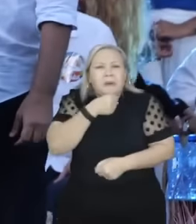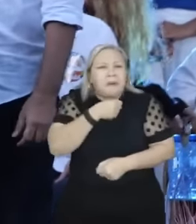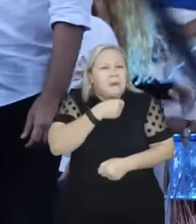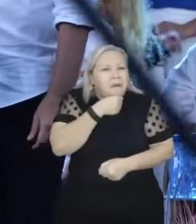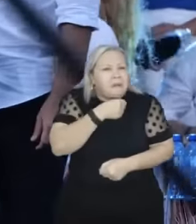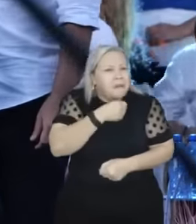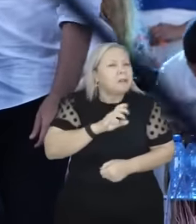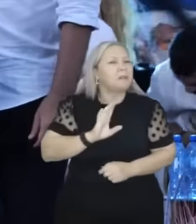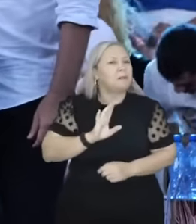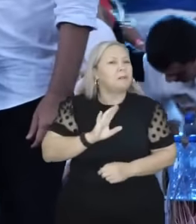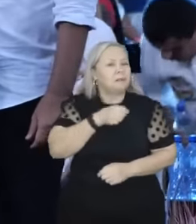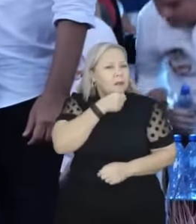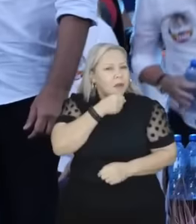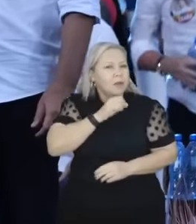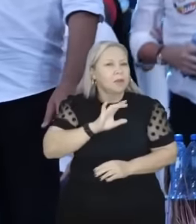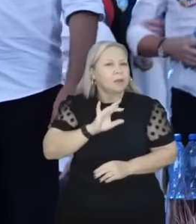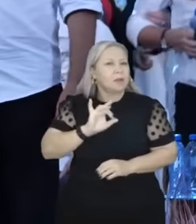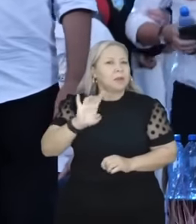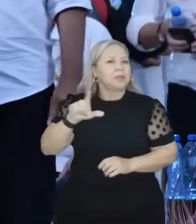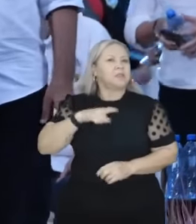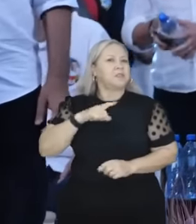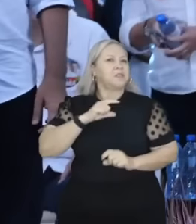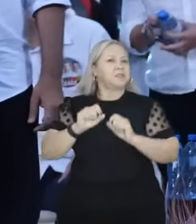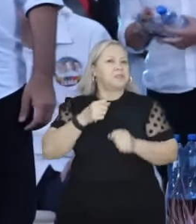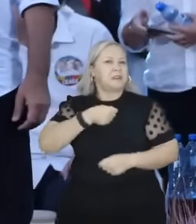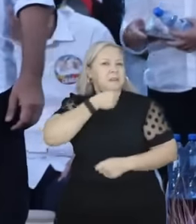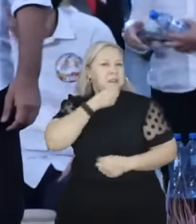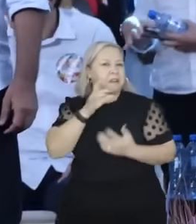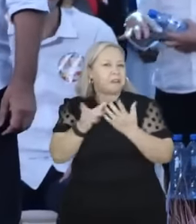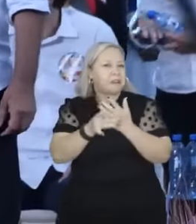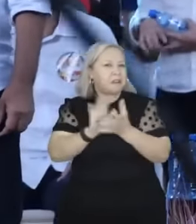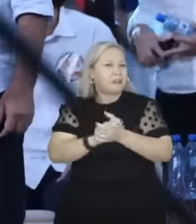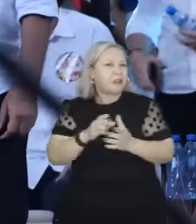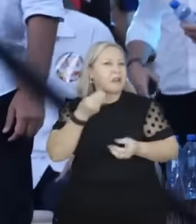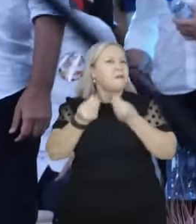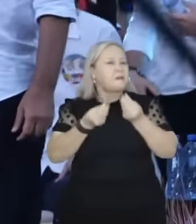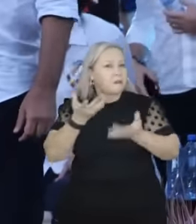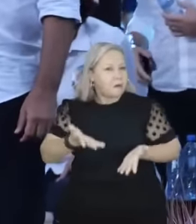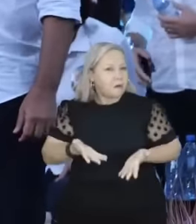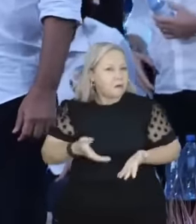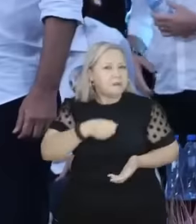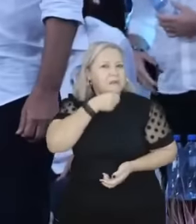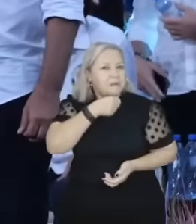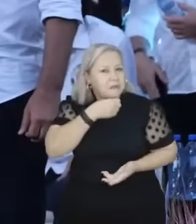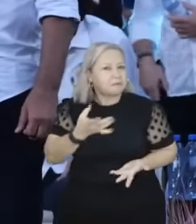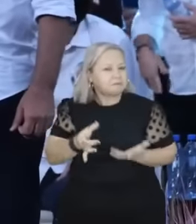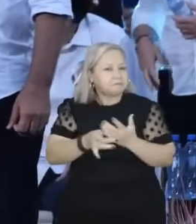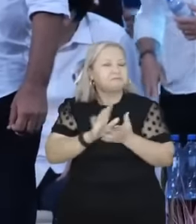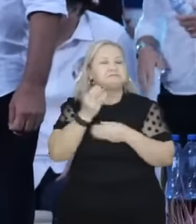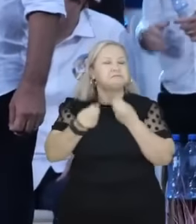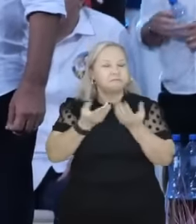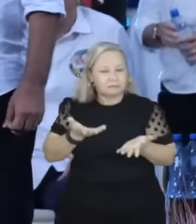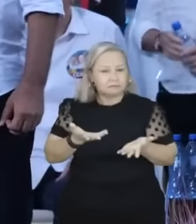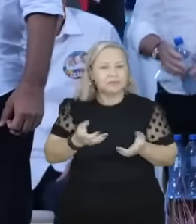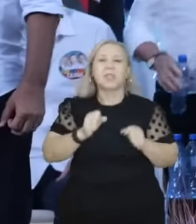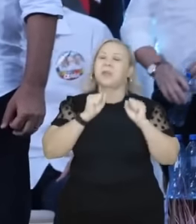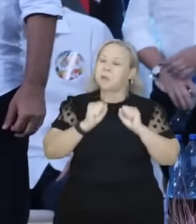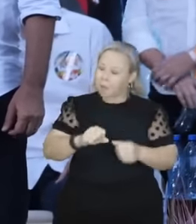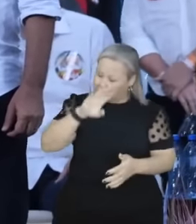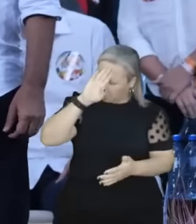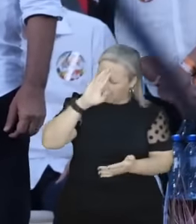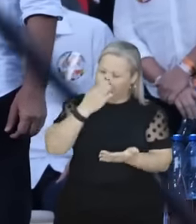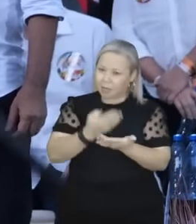tinha casado agora. Se eu não estou veinho, é o seguinte, vocês podem acreditar, eu estou com 70